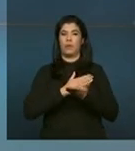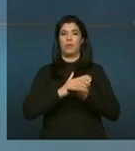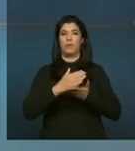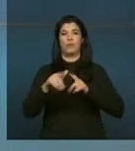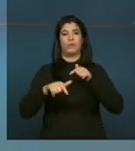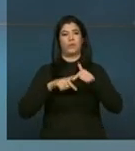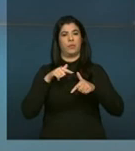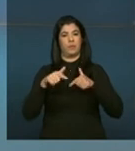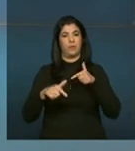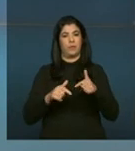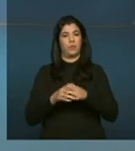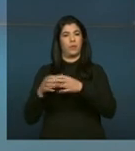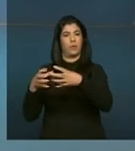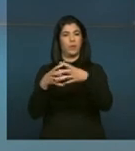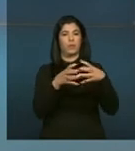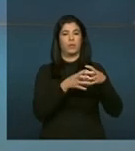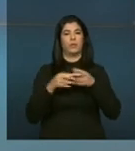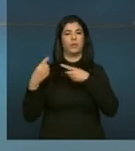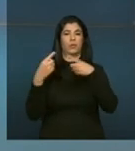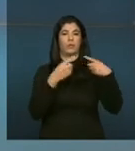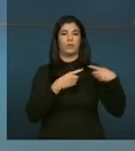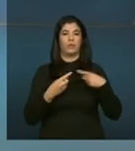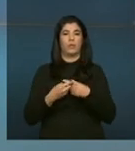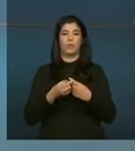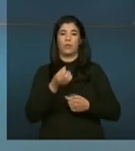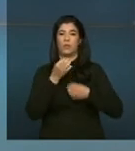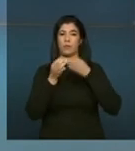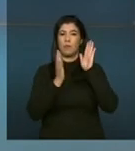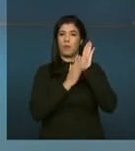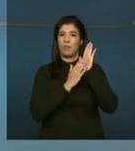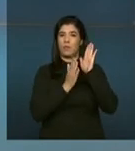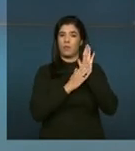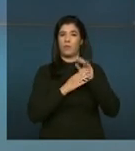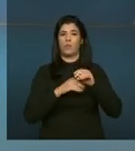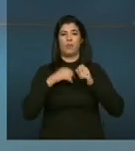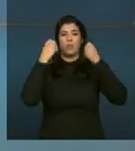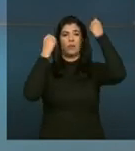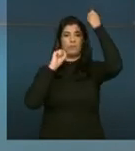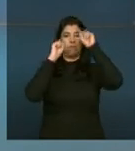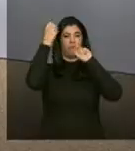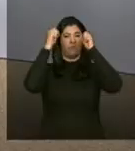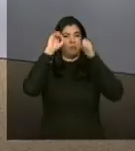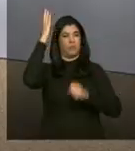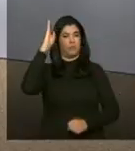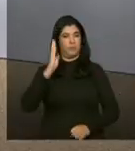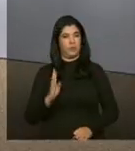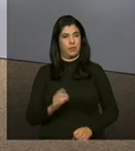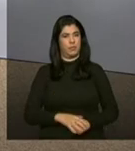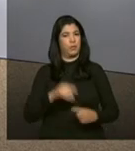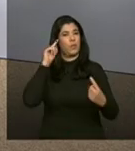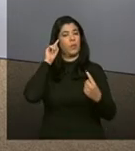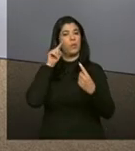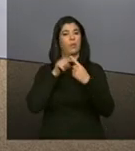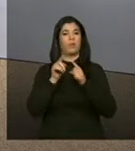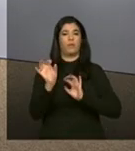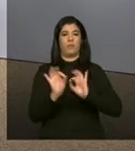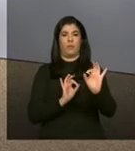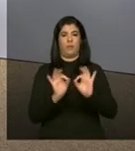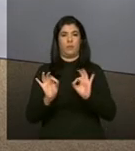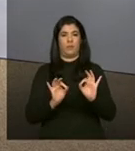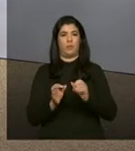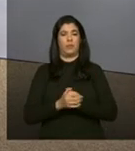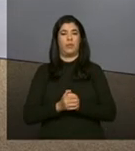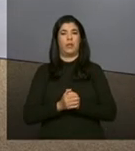dos trabalhos de grupos que vão discutir propostas para a indústria brasileira. A intenção é elaborar